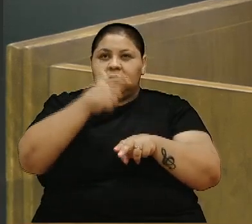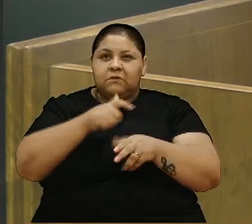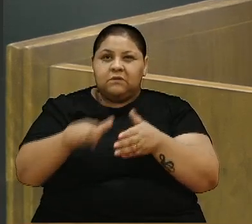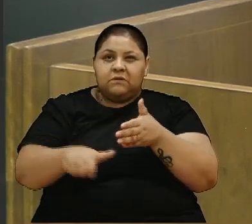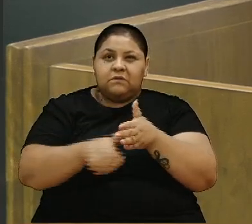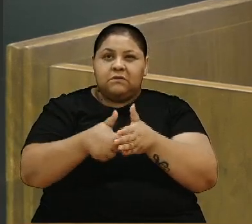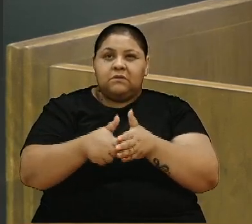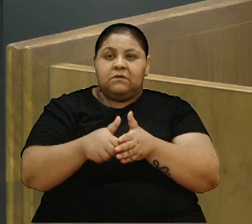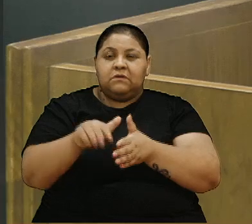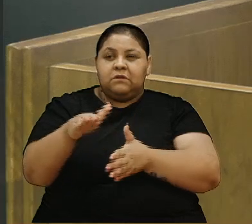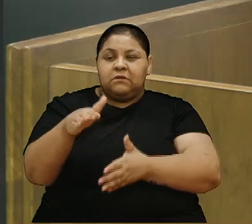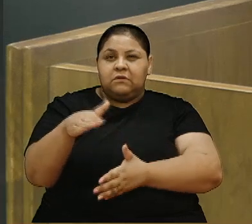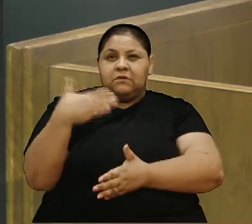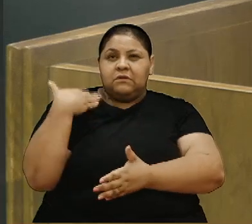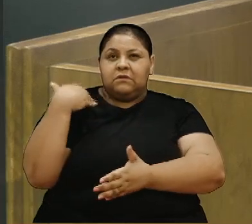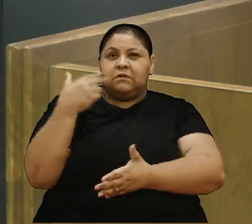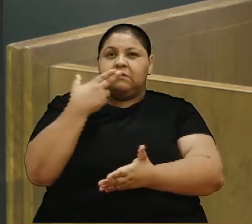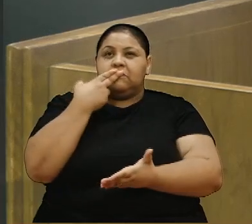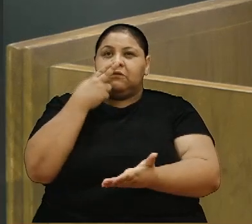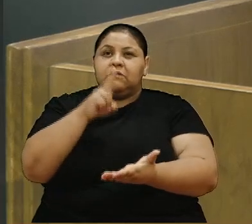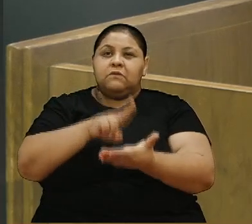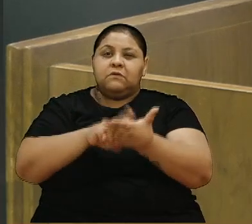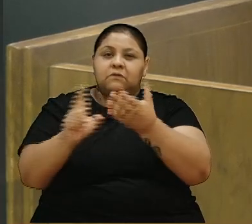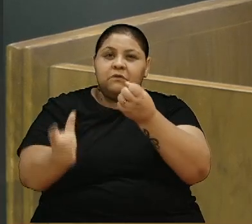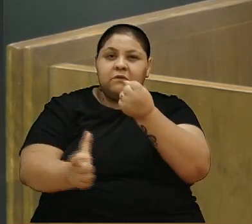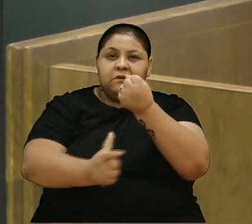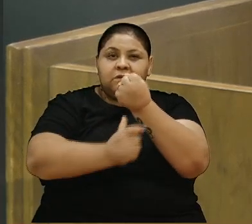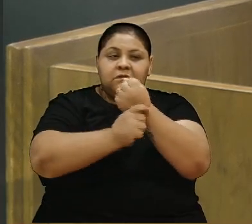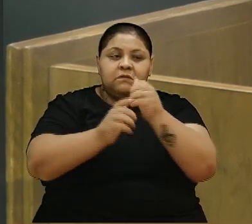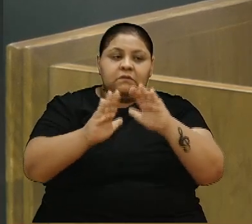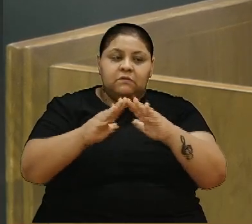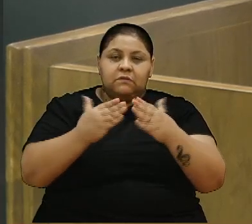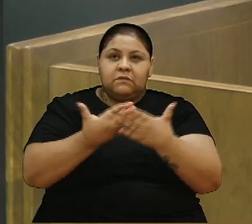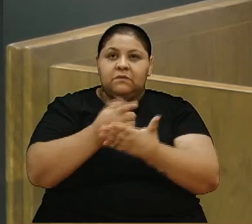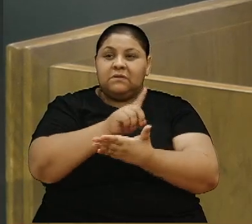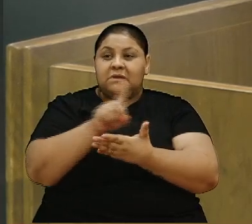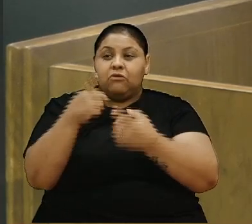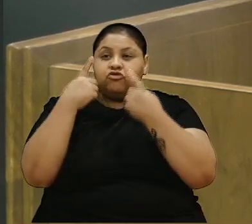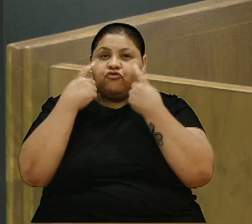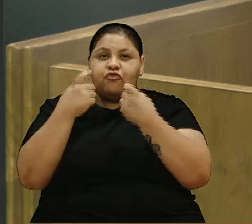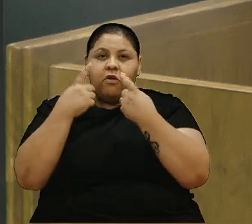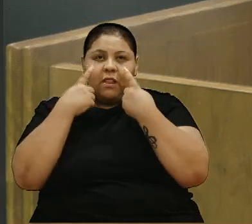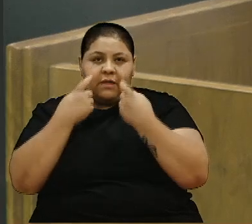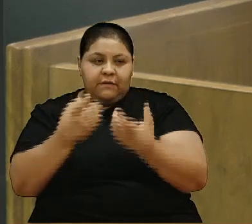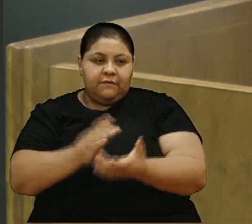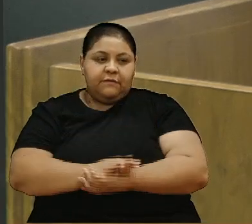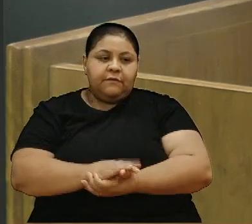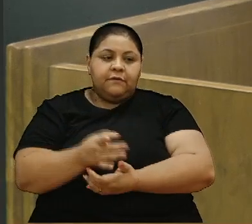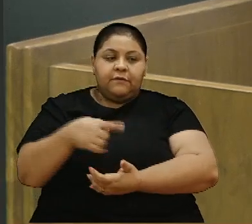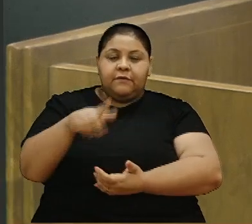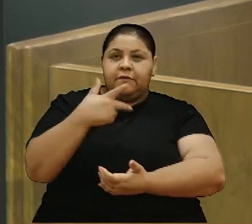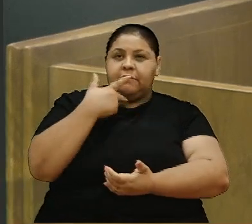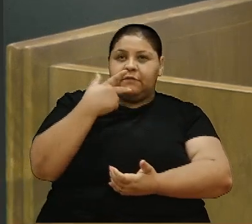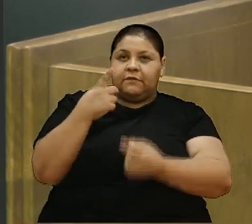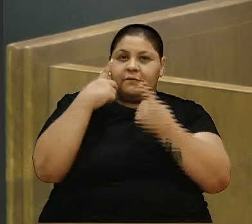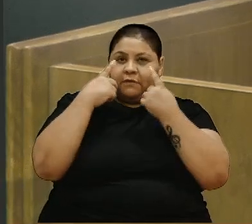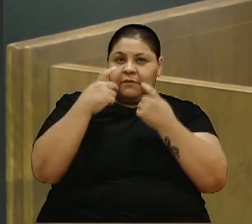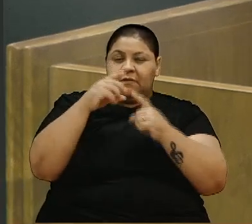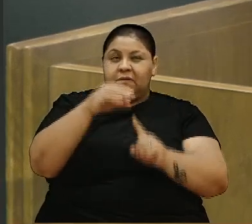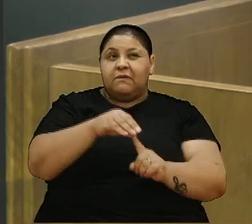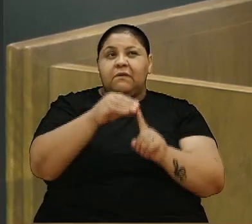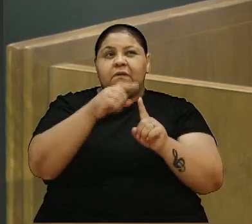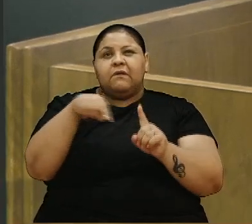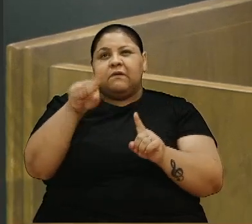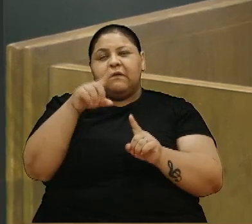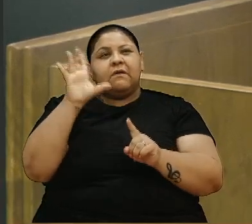a carta de segurança às escolas e não de violência. Quando a gente fala em violência, a primeira